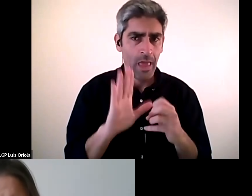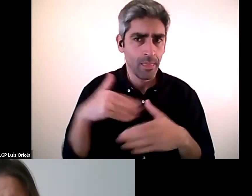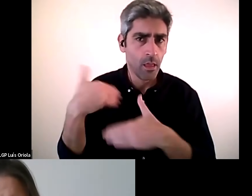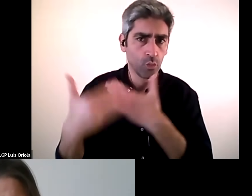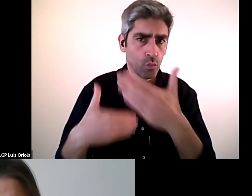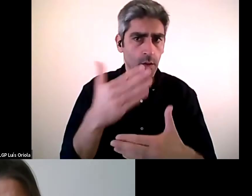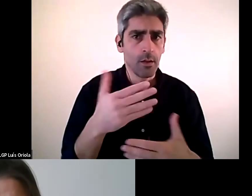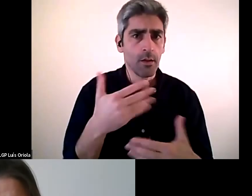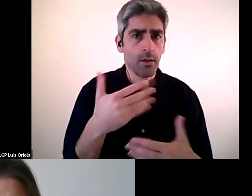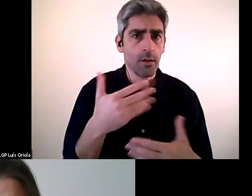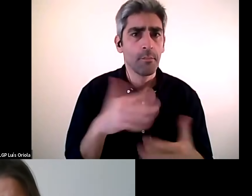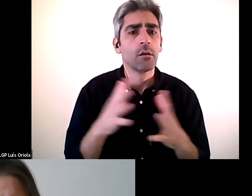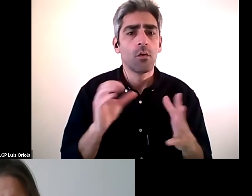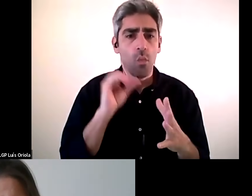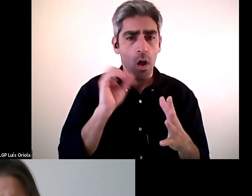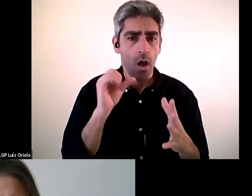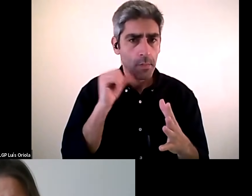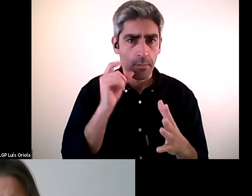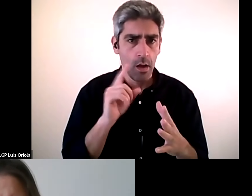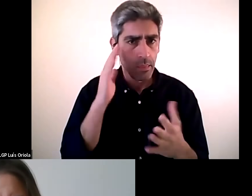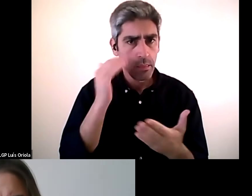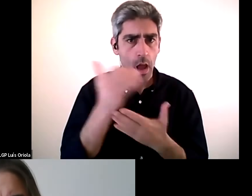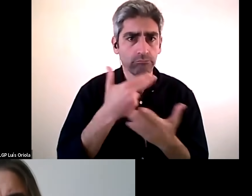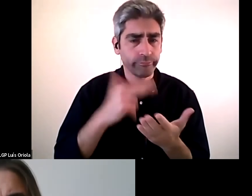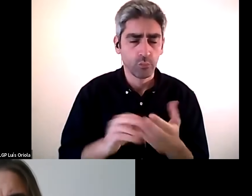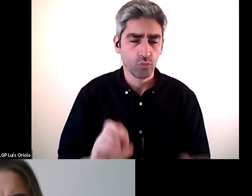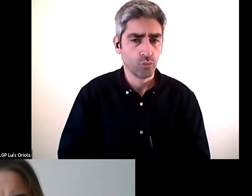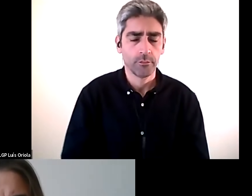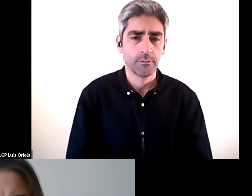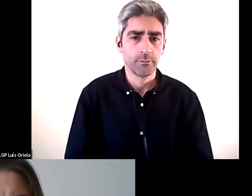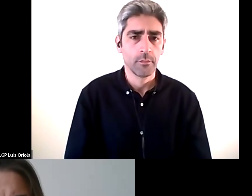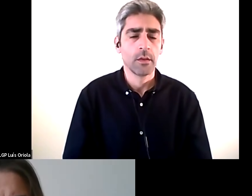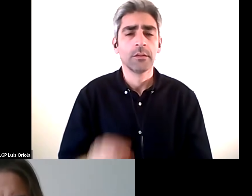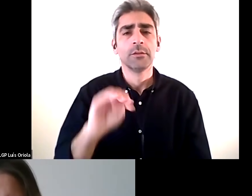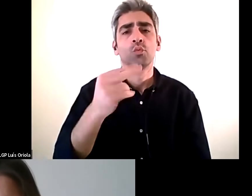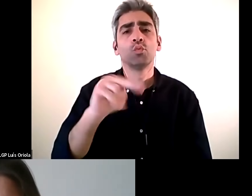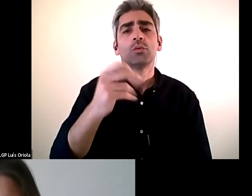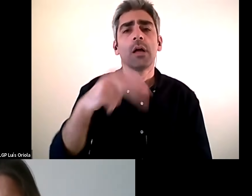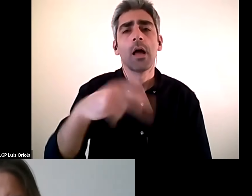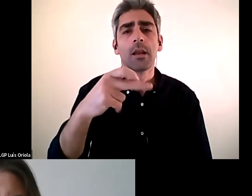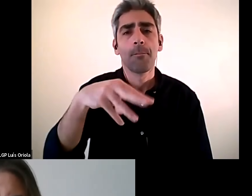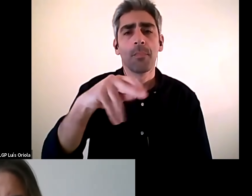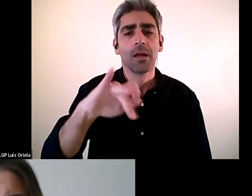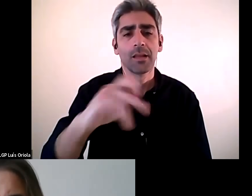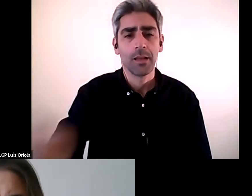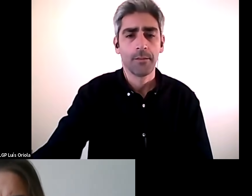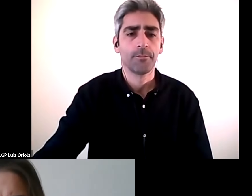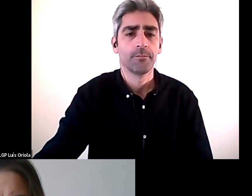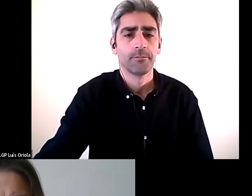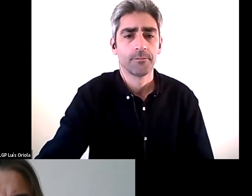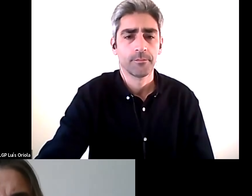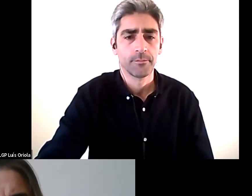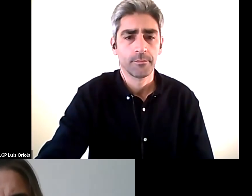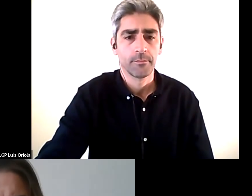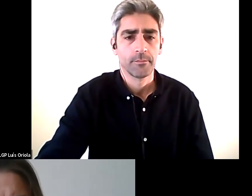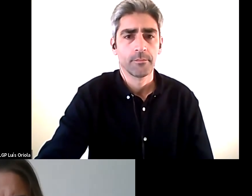mas de larga escala ainda não temos esses dados. Muito bem. A Susana Maria fala de que a produtividade pode